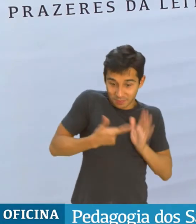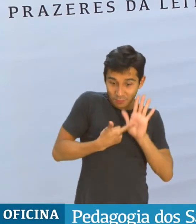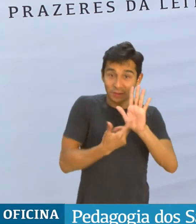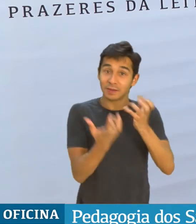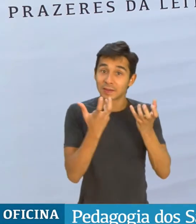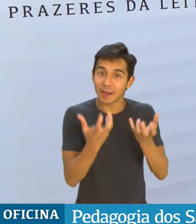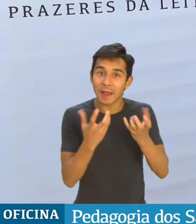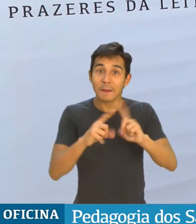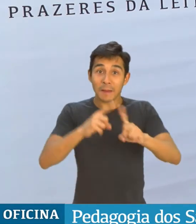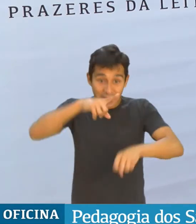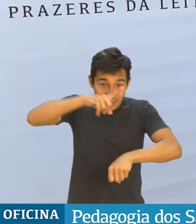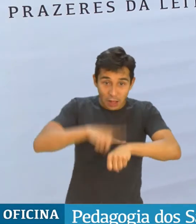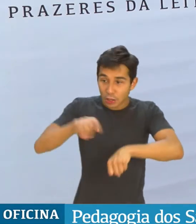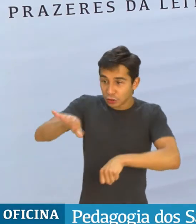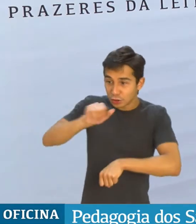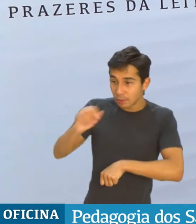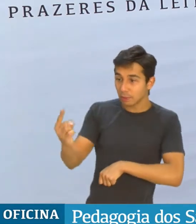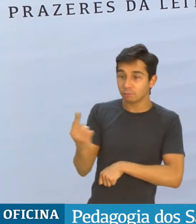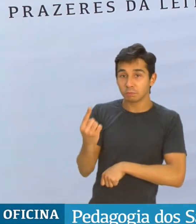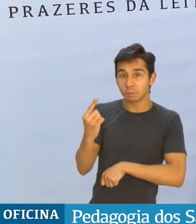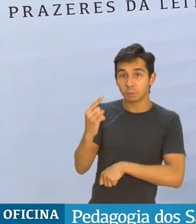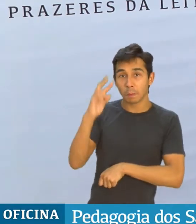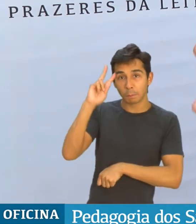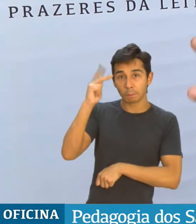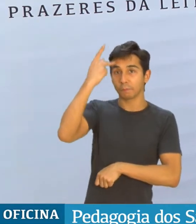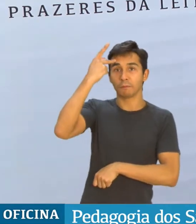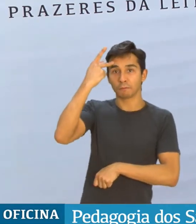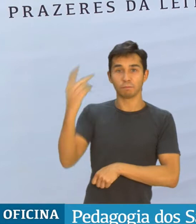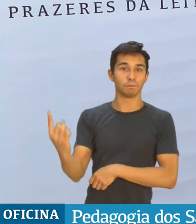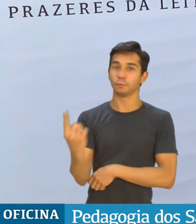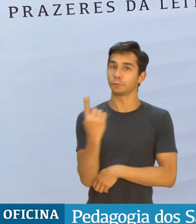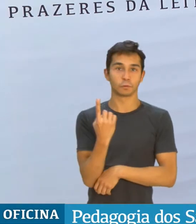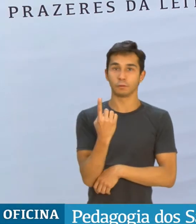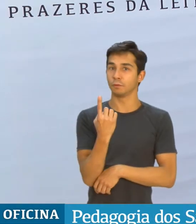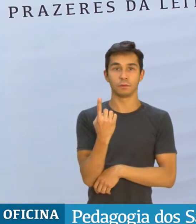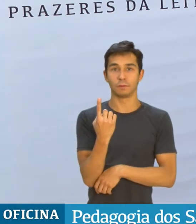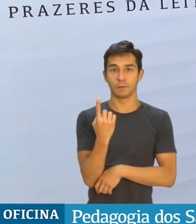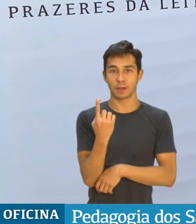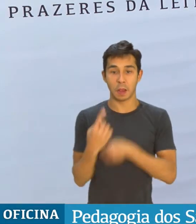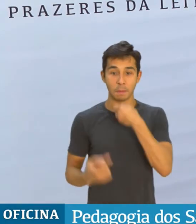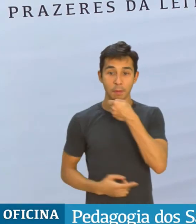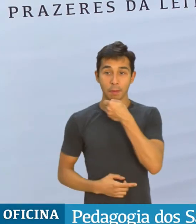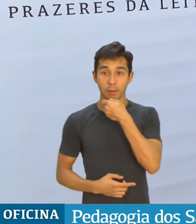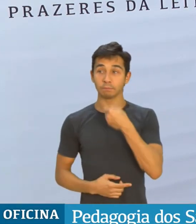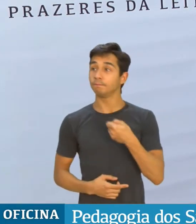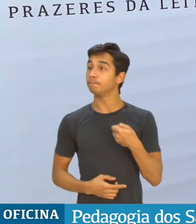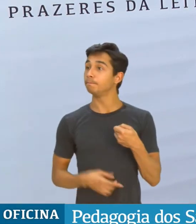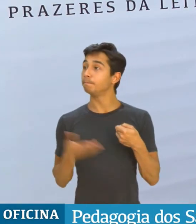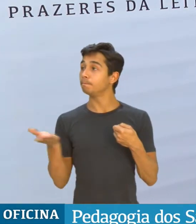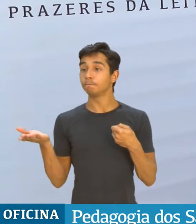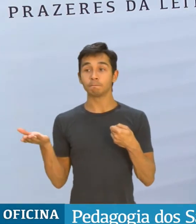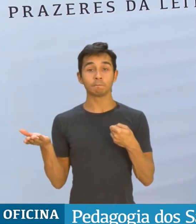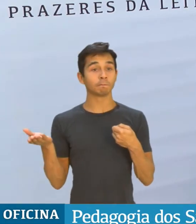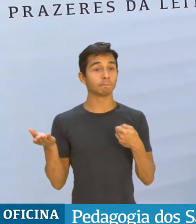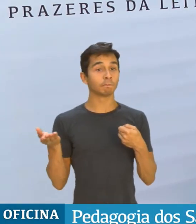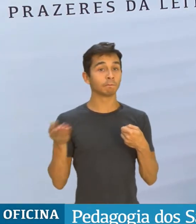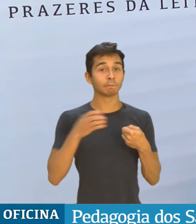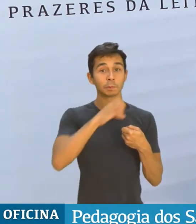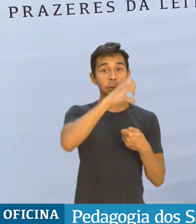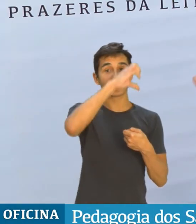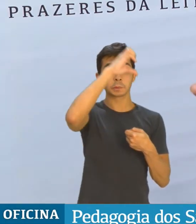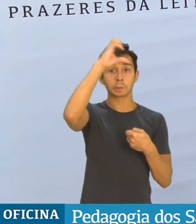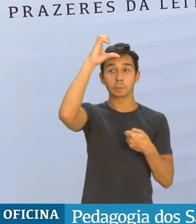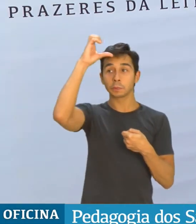recitar. Na hora que você chamou, ela decidiu que ela não quer mais, ela não vai nem lá na frente. E aí, para você não ficar com cara de ué, o